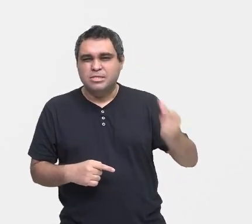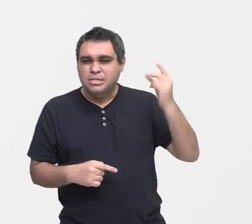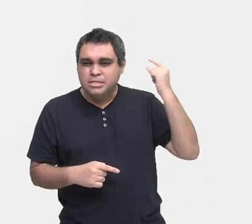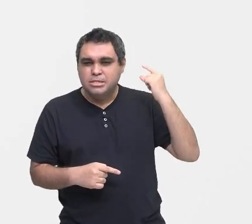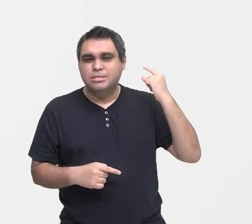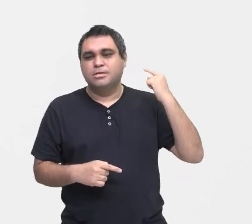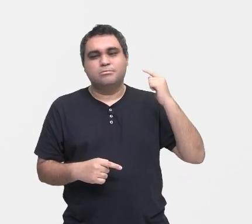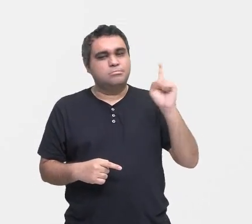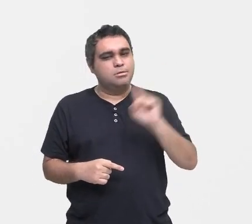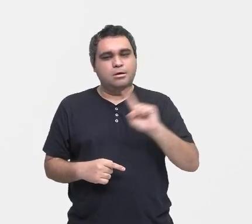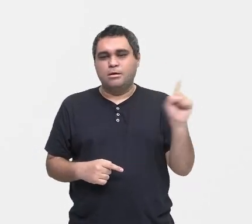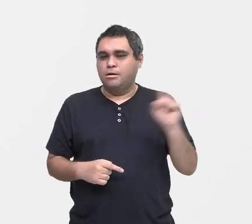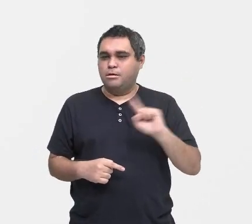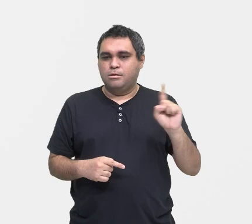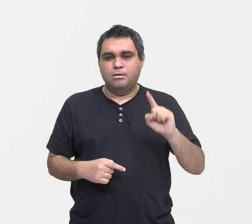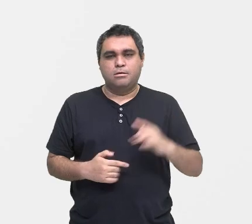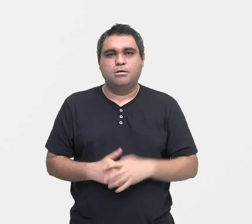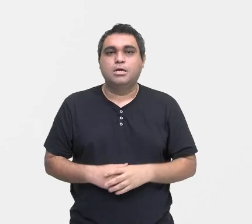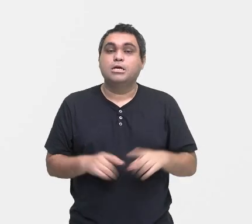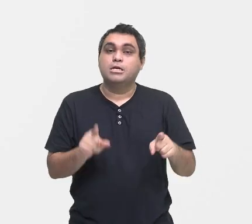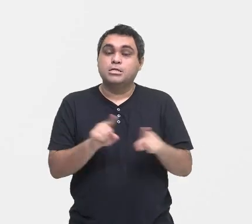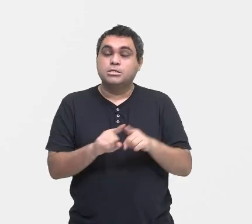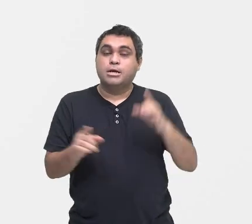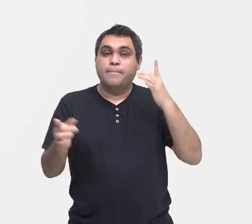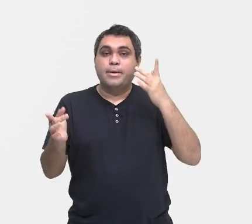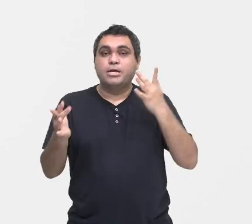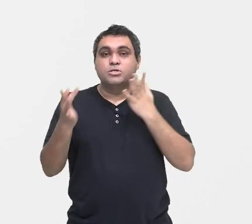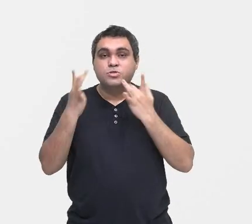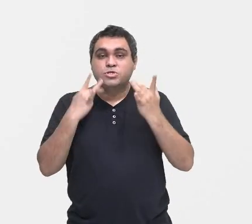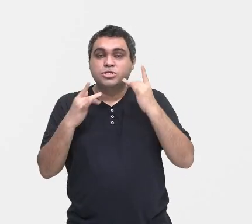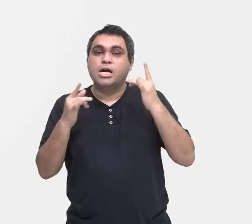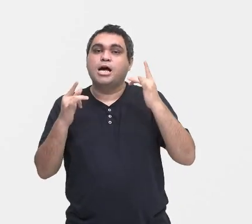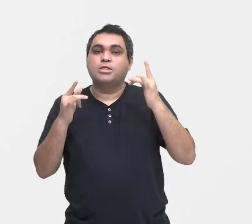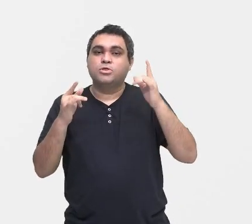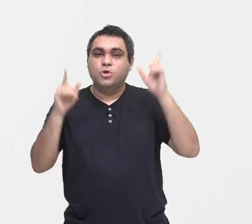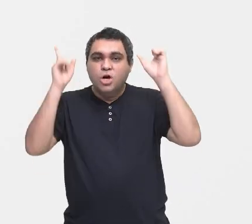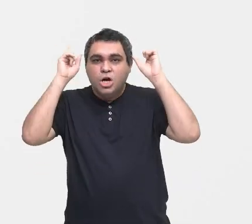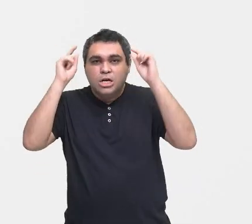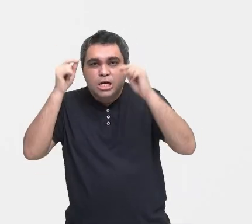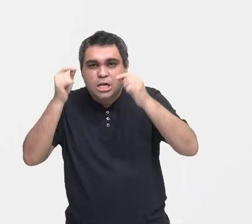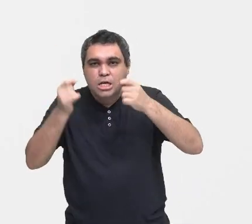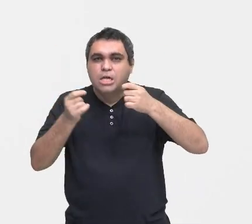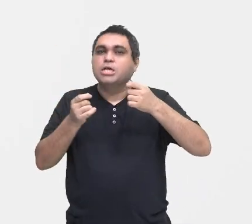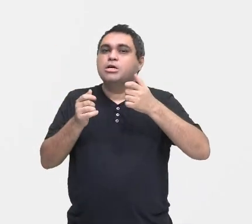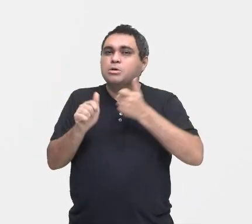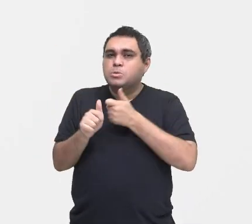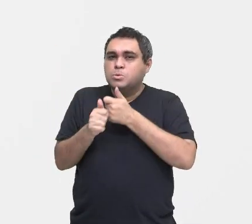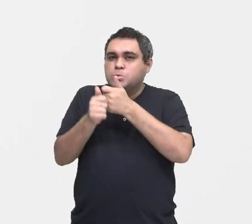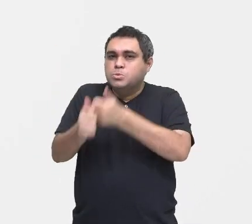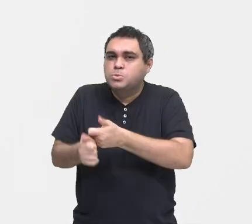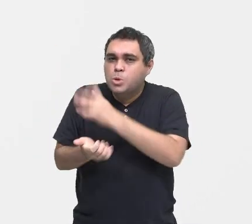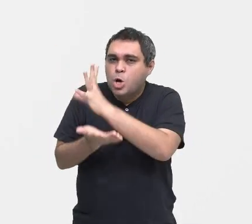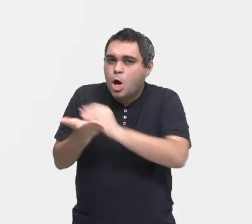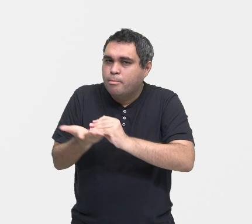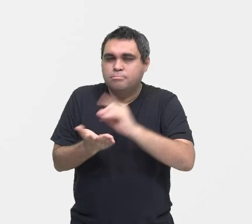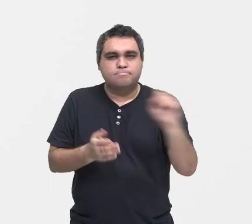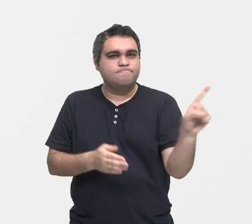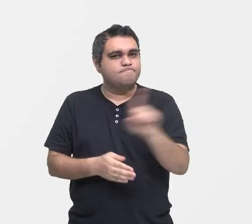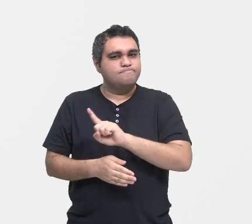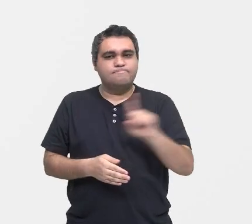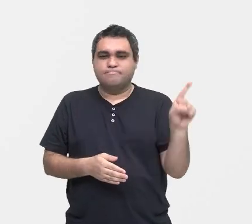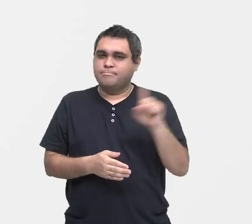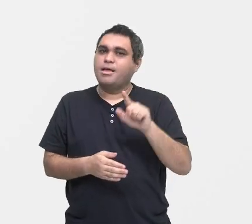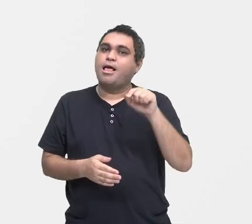clássicos. Muito bem, aprofunda-se nos valores clássicos, seguindo rigidamente os padrões do teatro grego, é a resposta